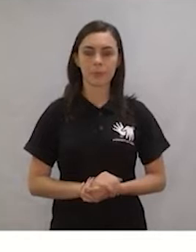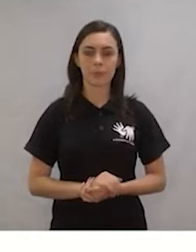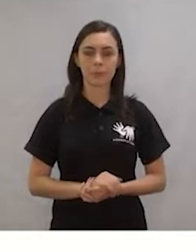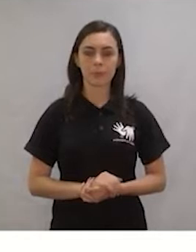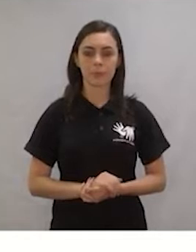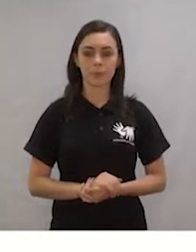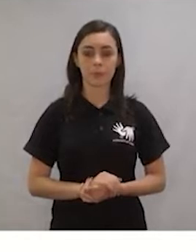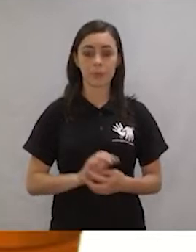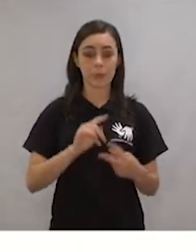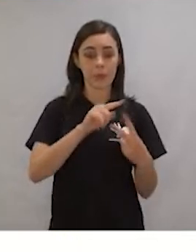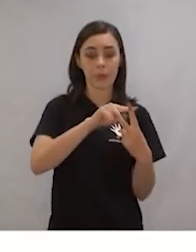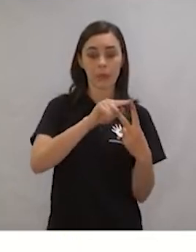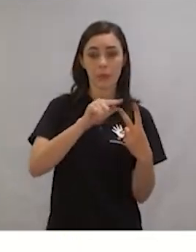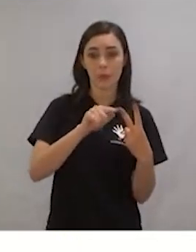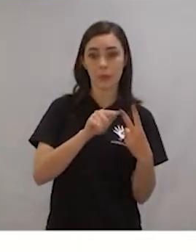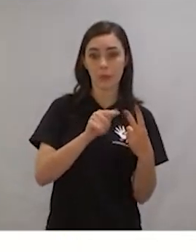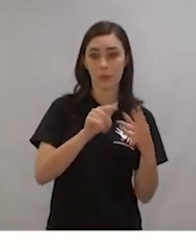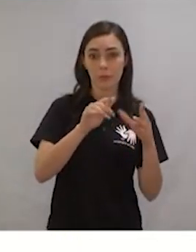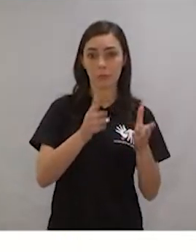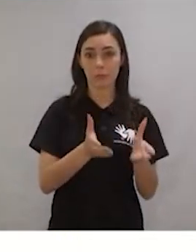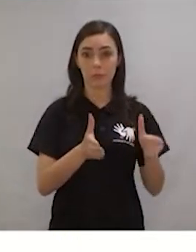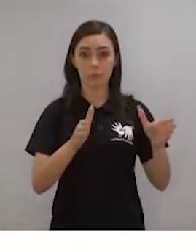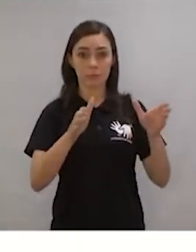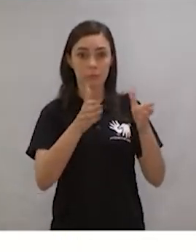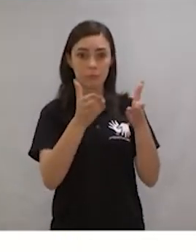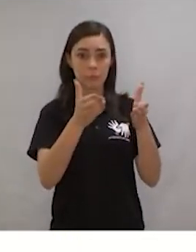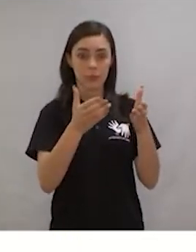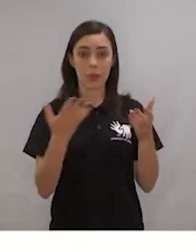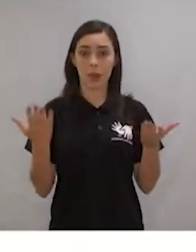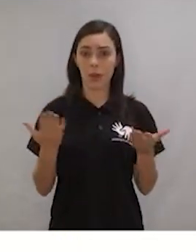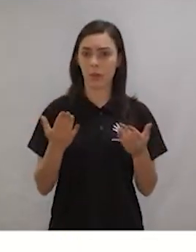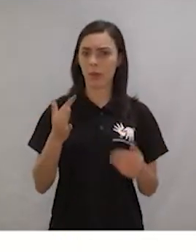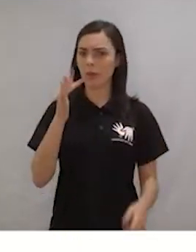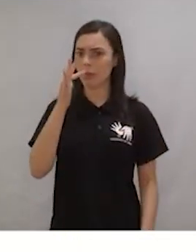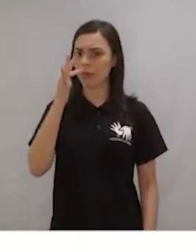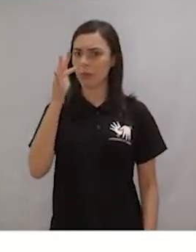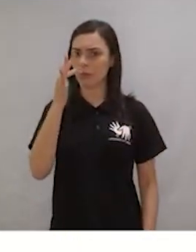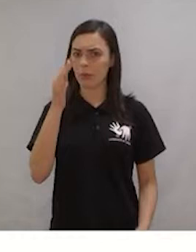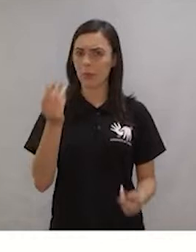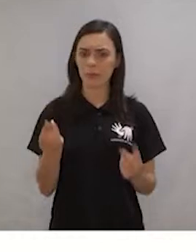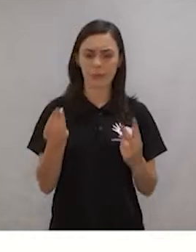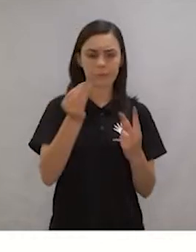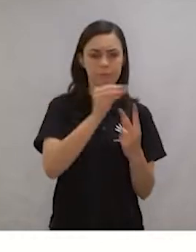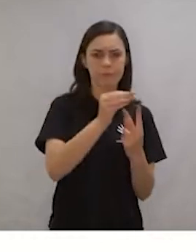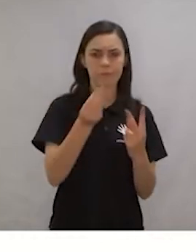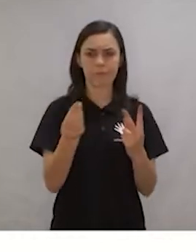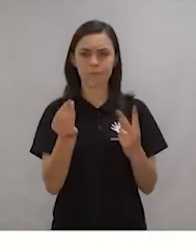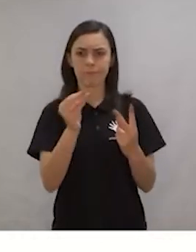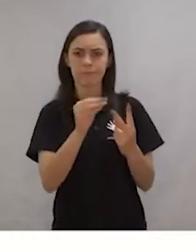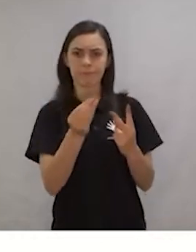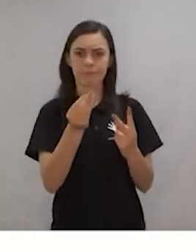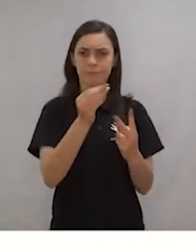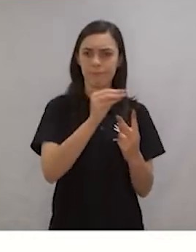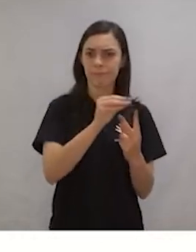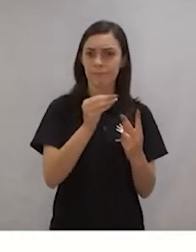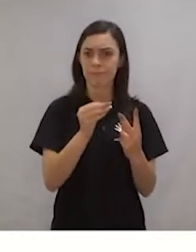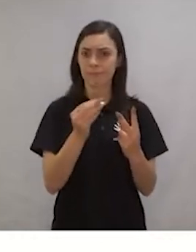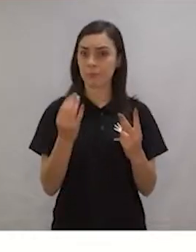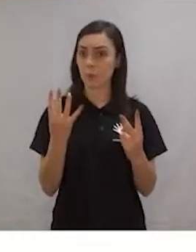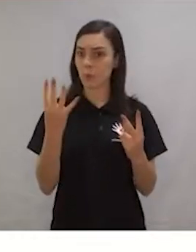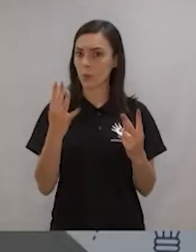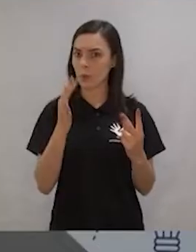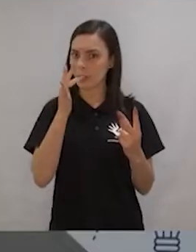2 vasos. E agora vamos distribuir, vamos repartir essas